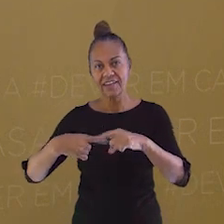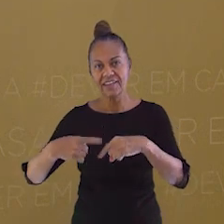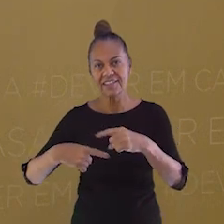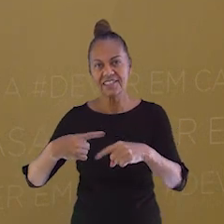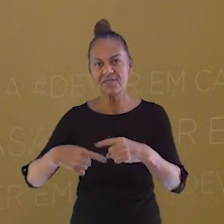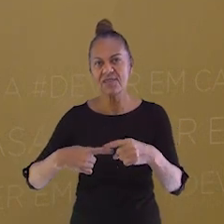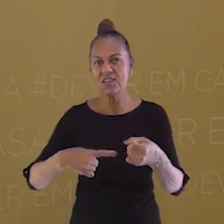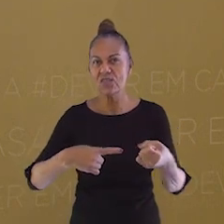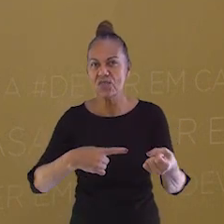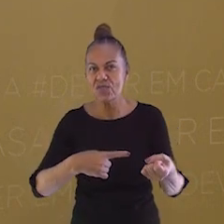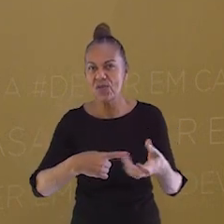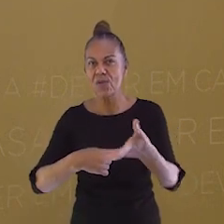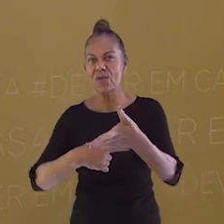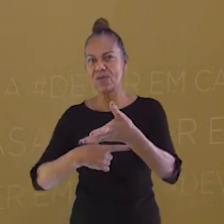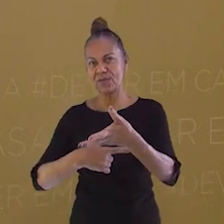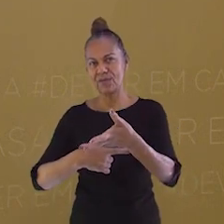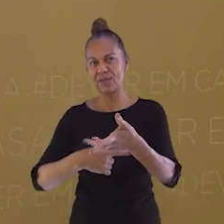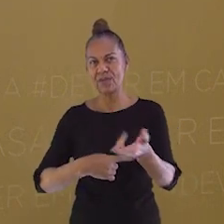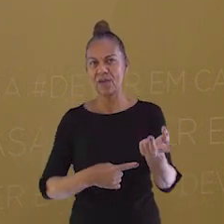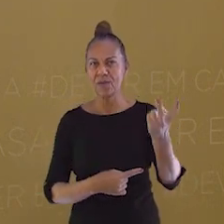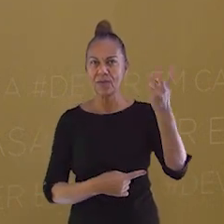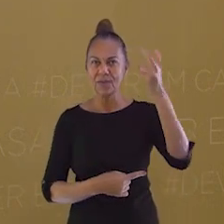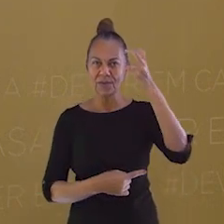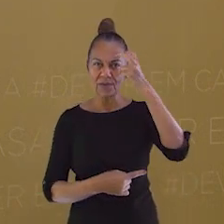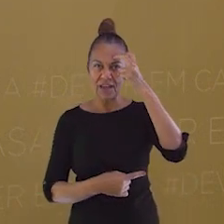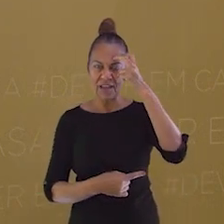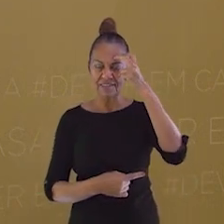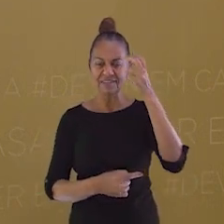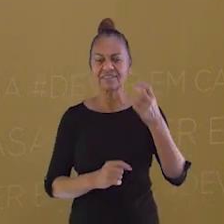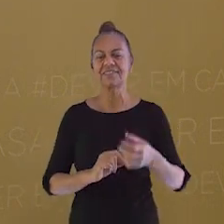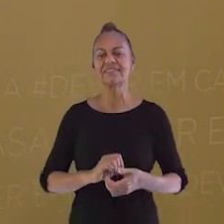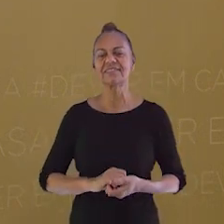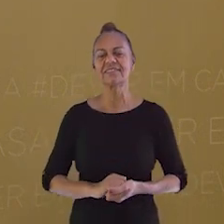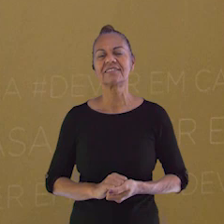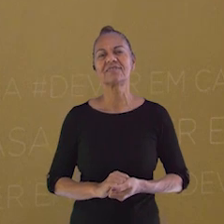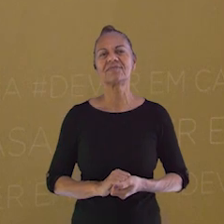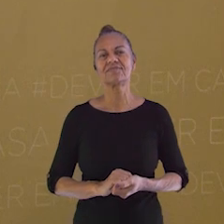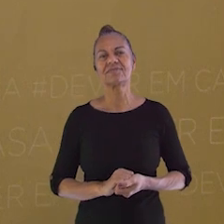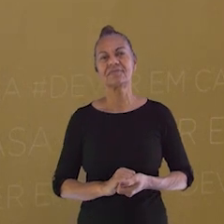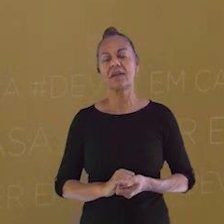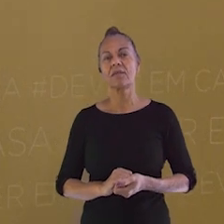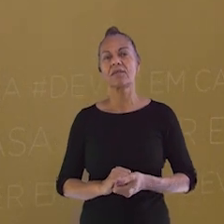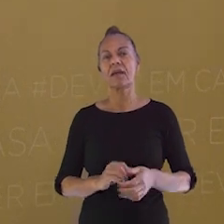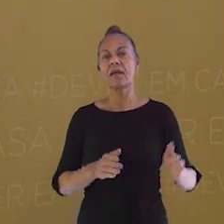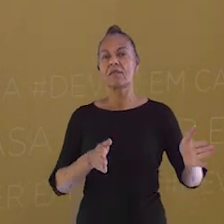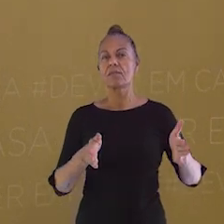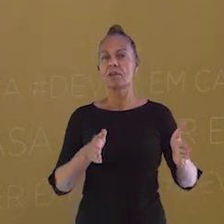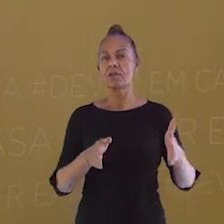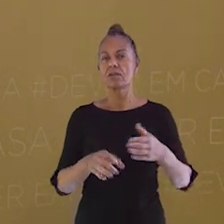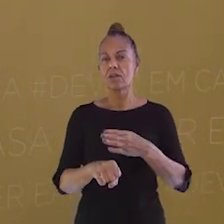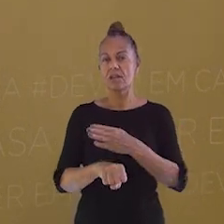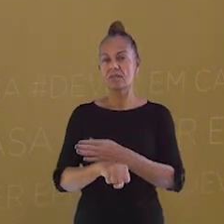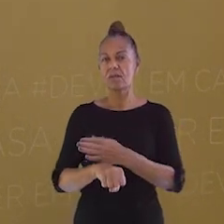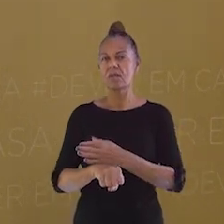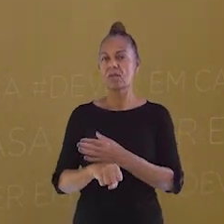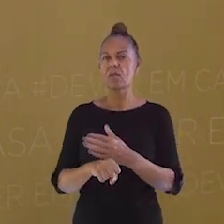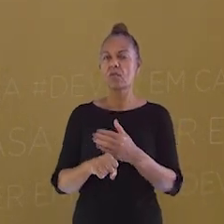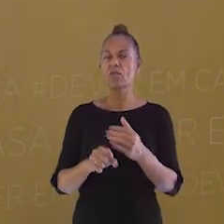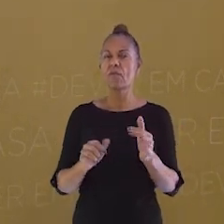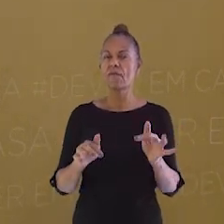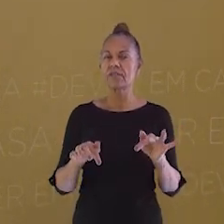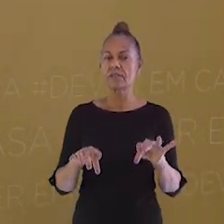diz, renascimento tem a ver com algo que volta a existir, que se renova. Com o fim da Idade